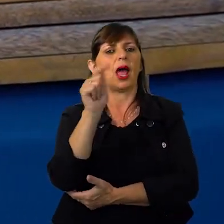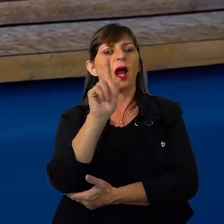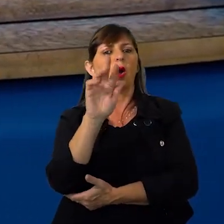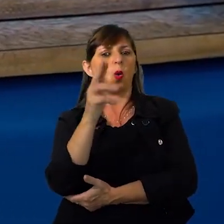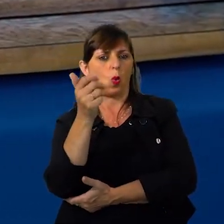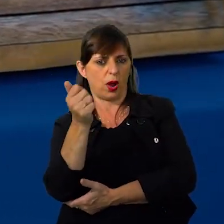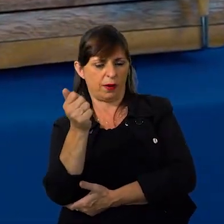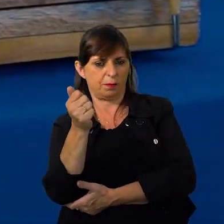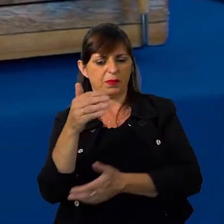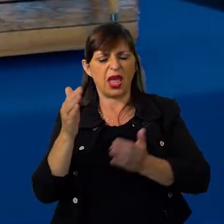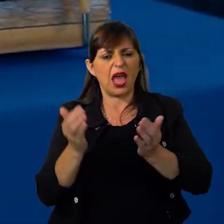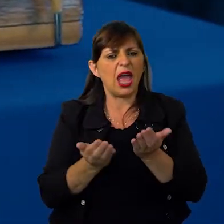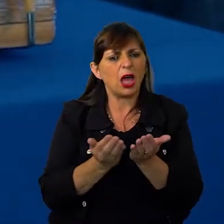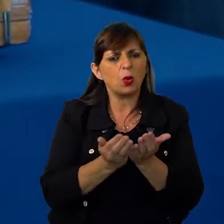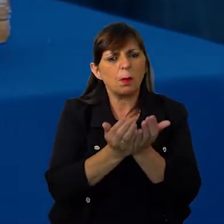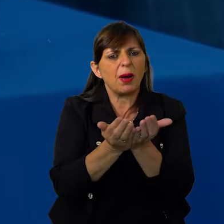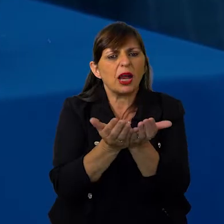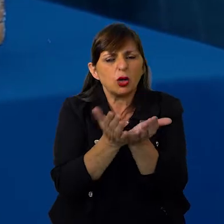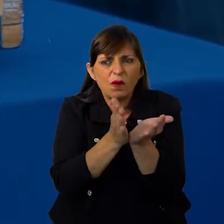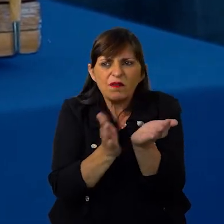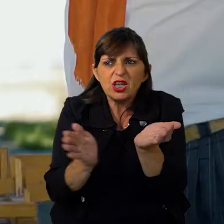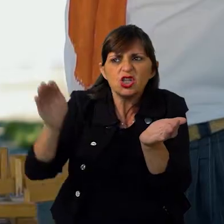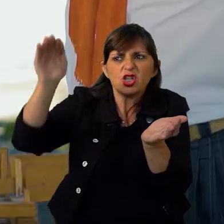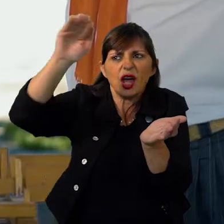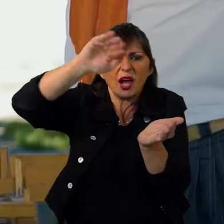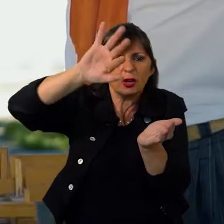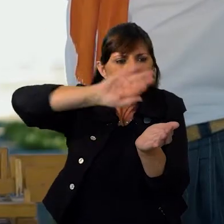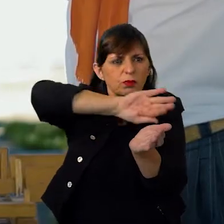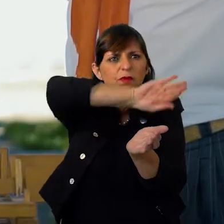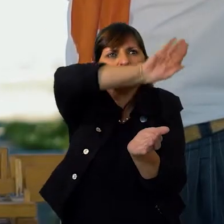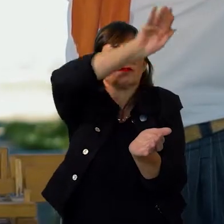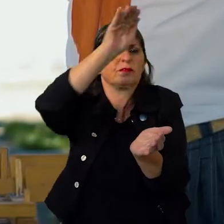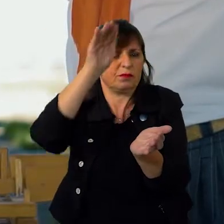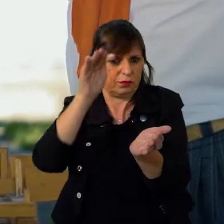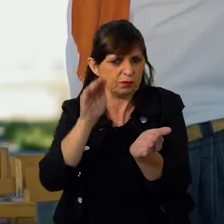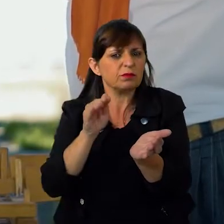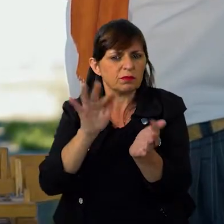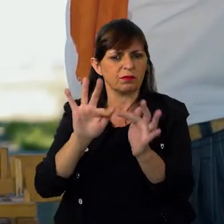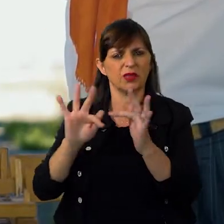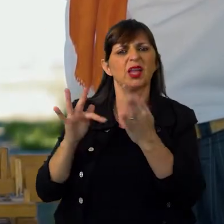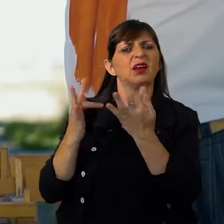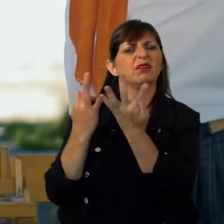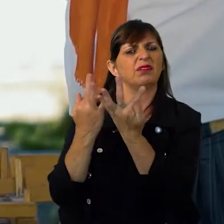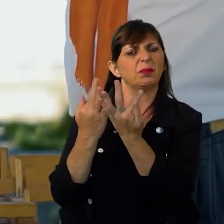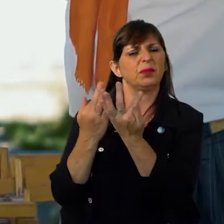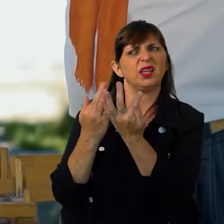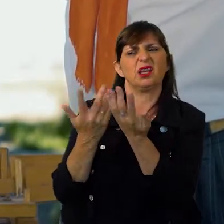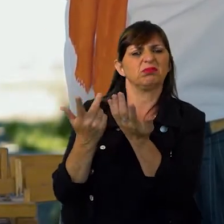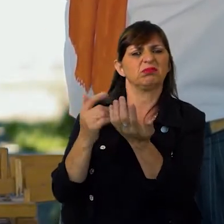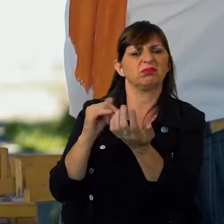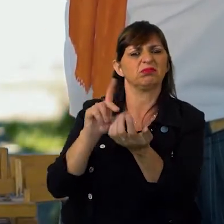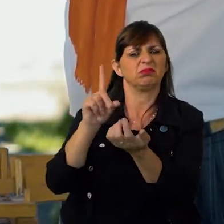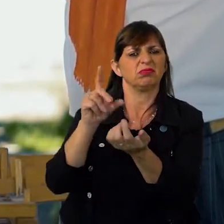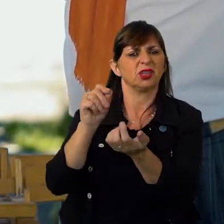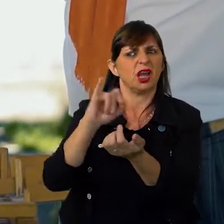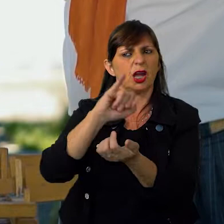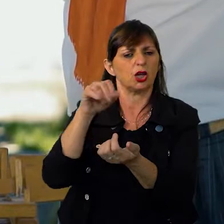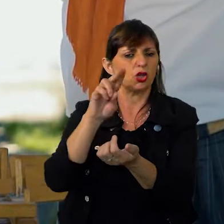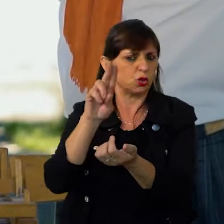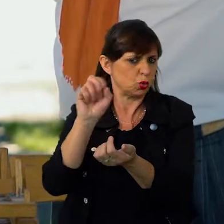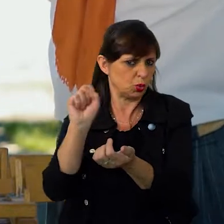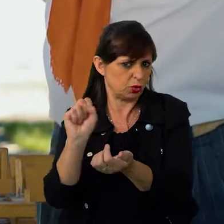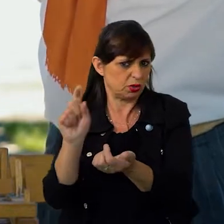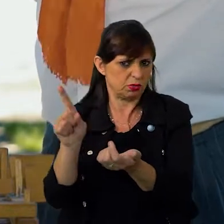barco fechado é construído pela família na justiça também pela família espero que tem